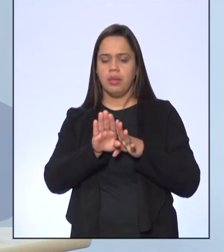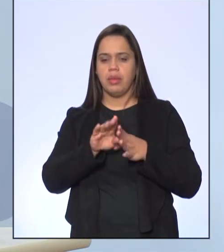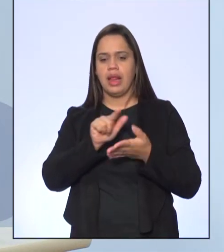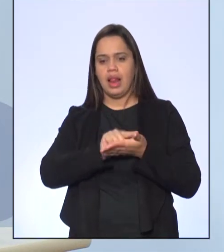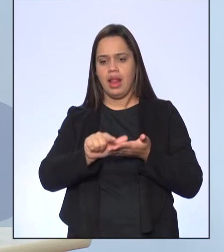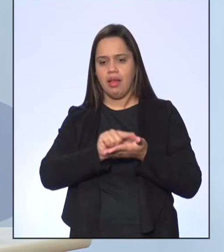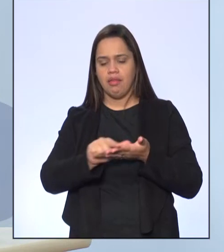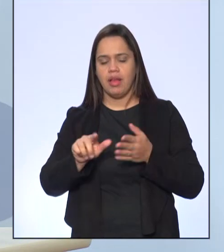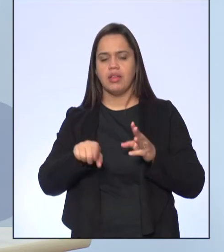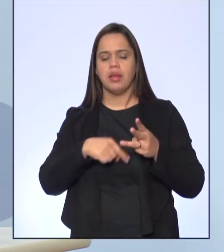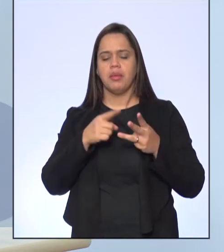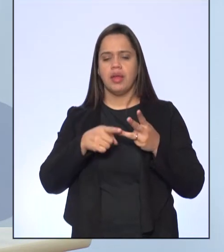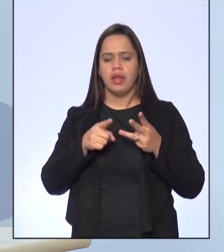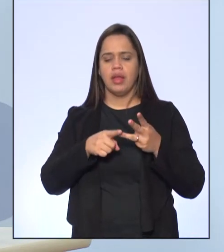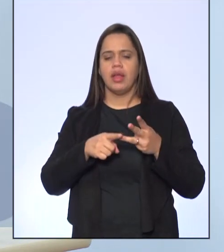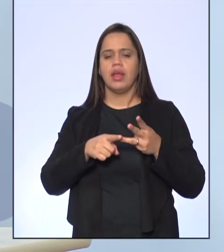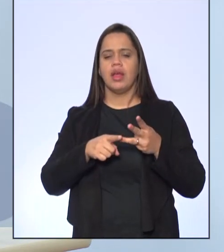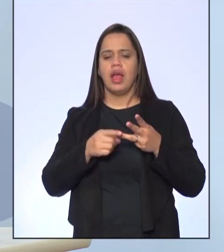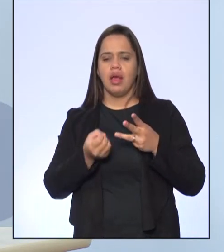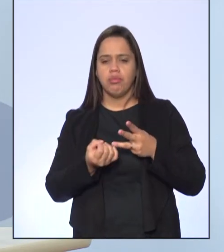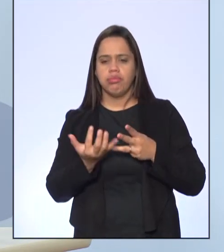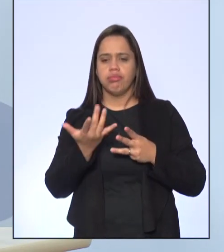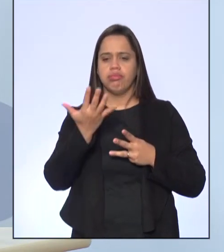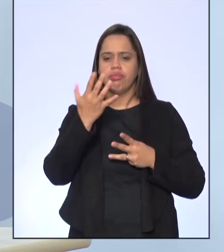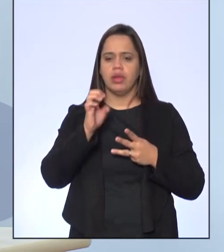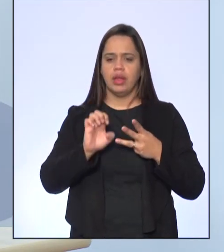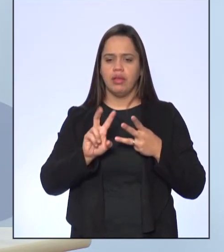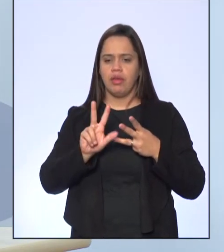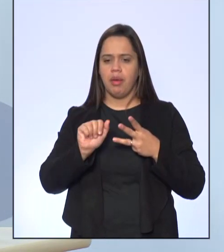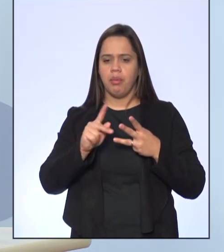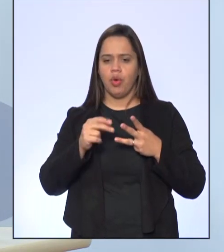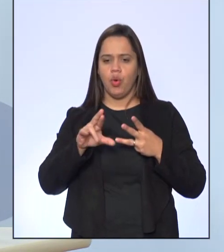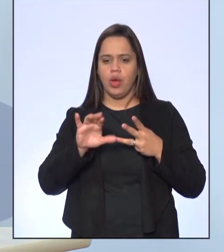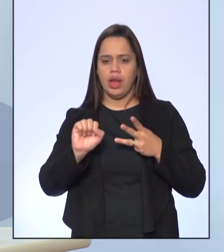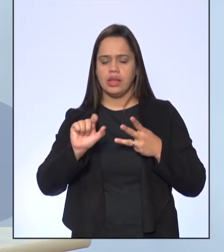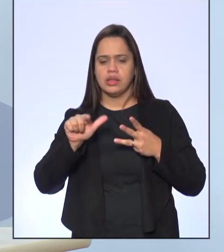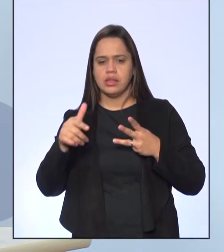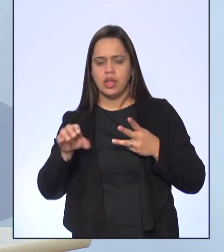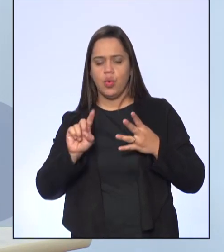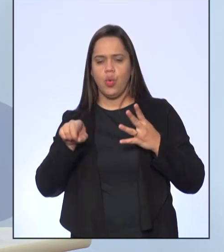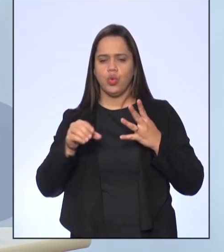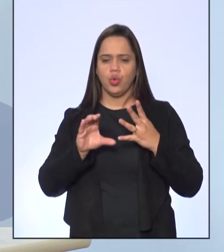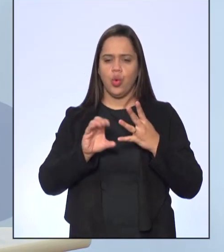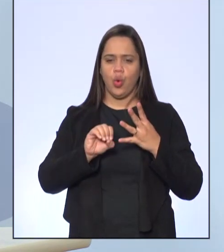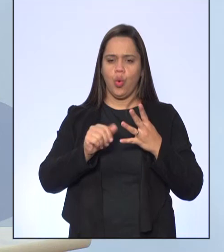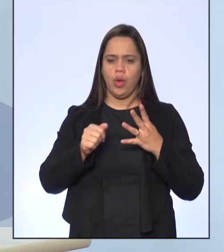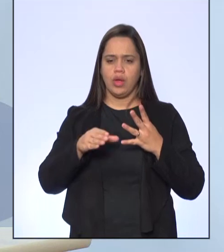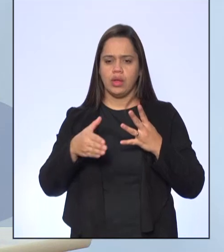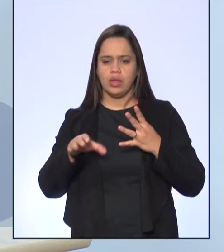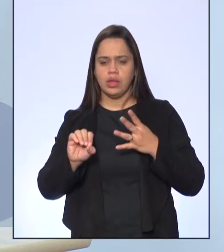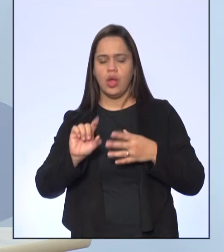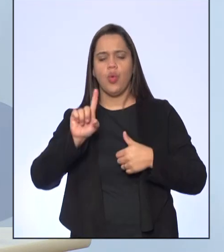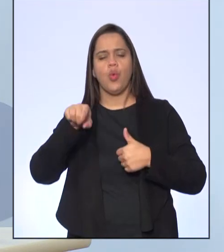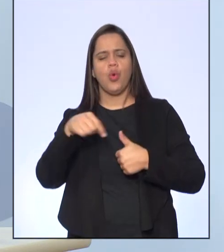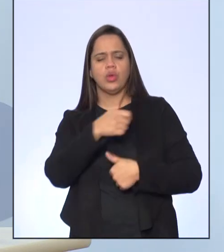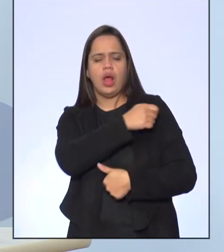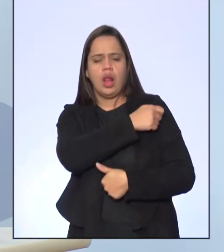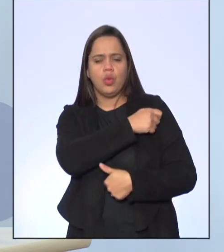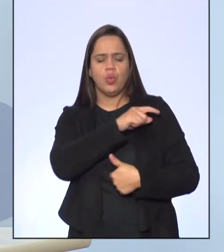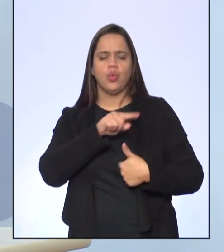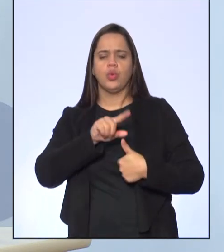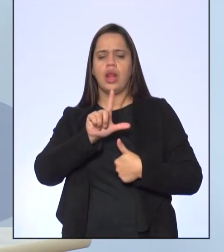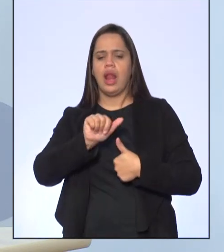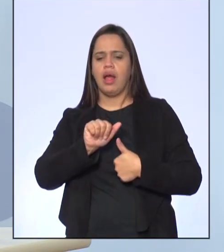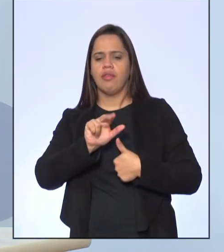secagem, Maria Eduarda, evaporação, Kaique, coação, William, lavagem também, a